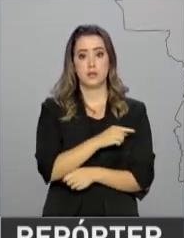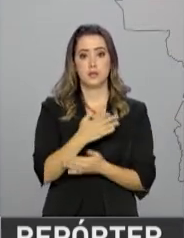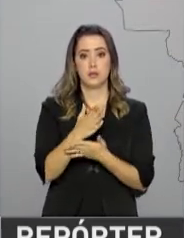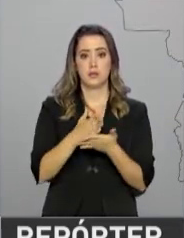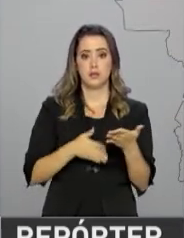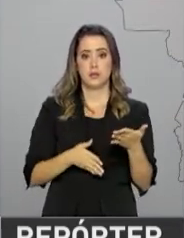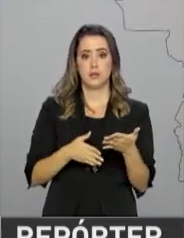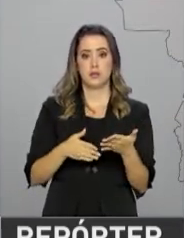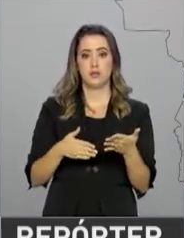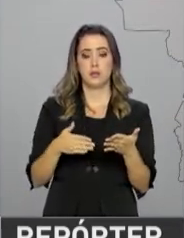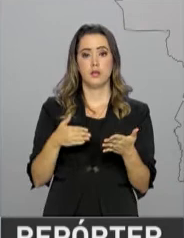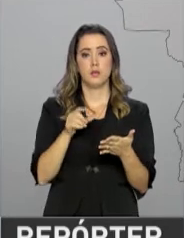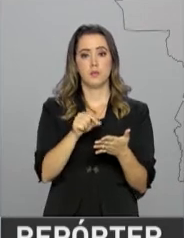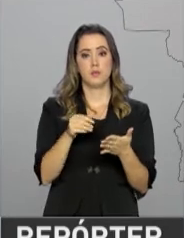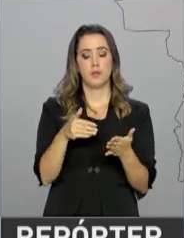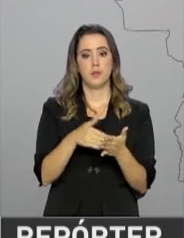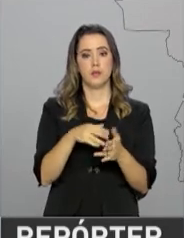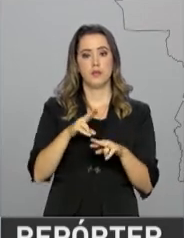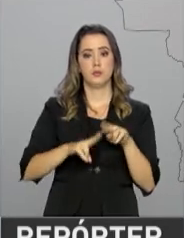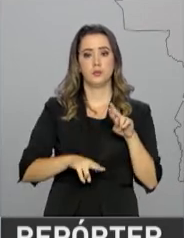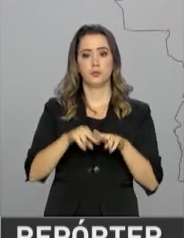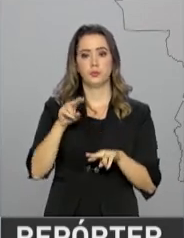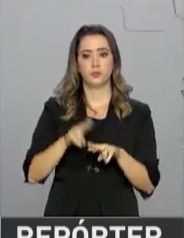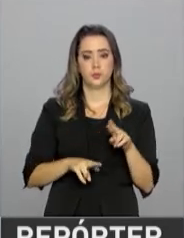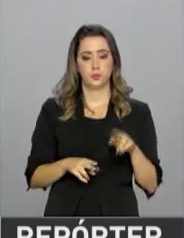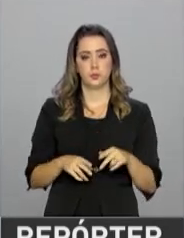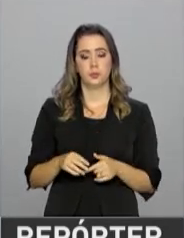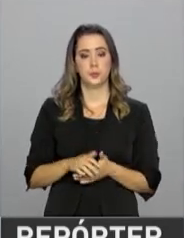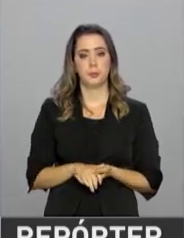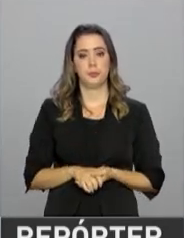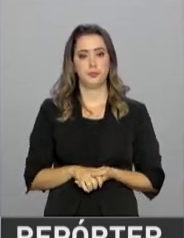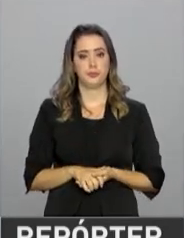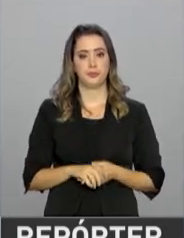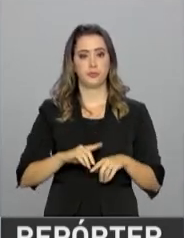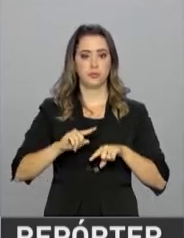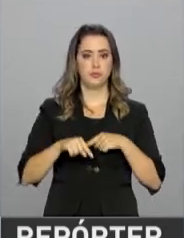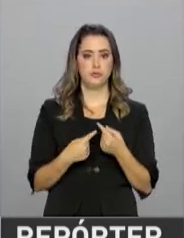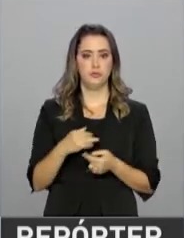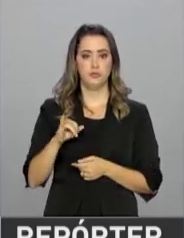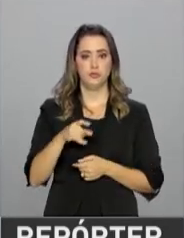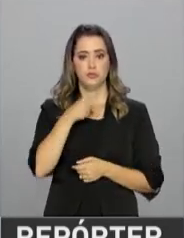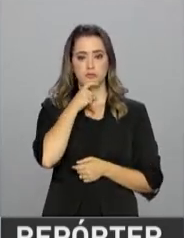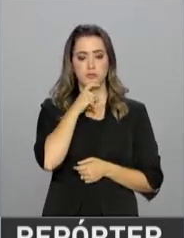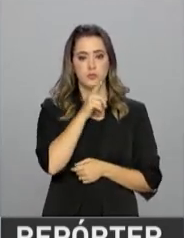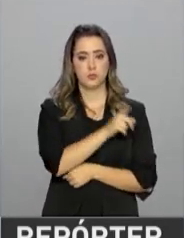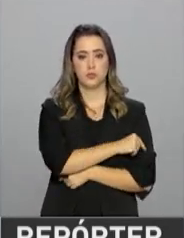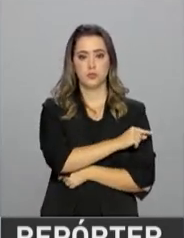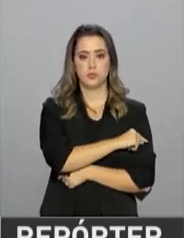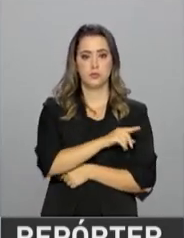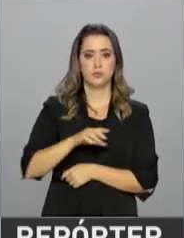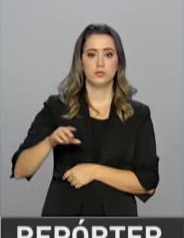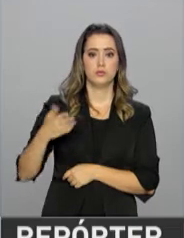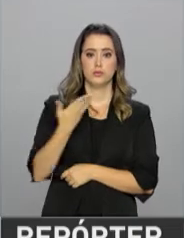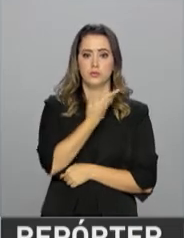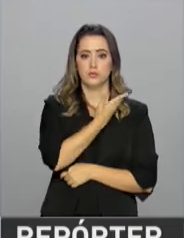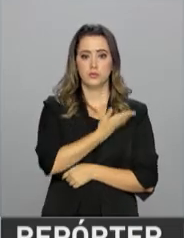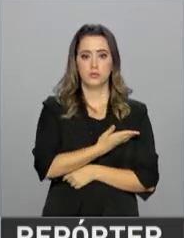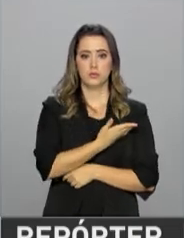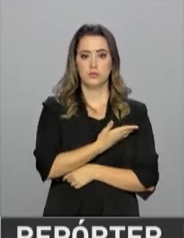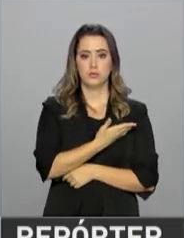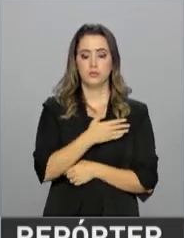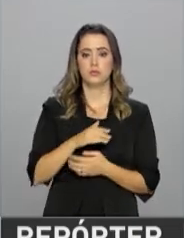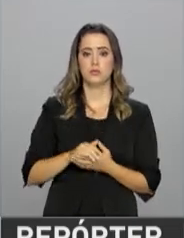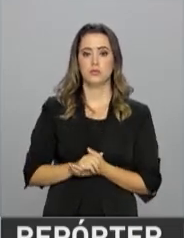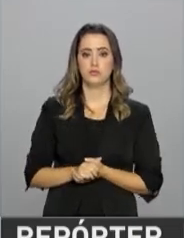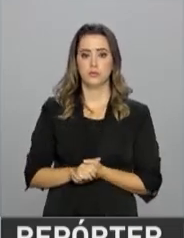fracionada e recebem as vacinas até o mês de junho a partir de julho a vacinação vai acontecer nos estados de